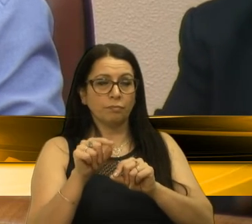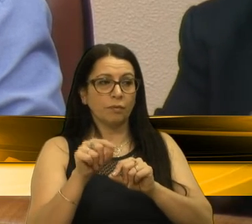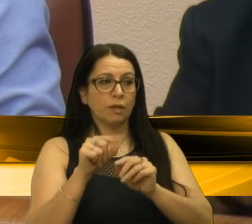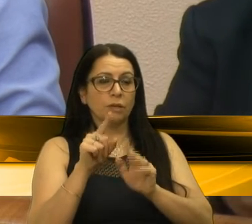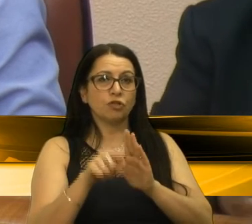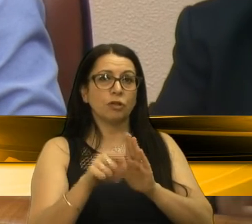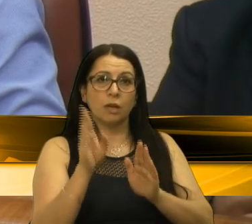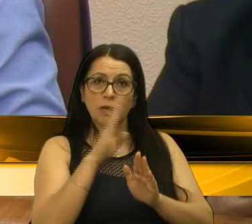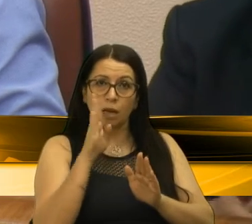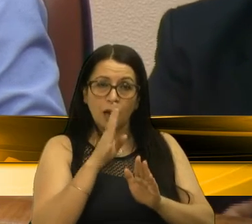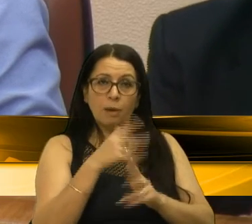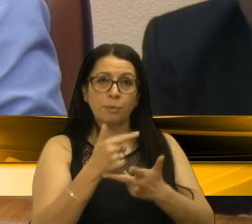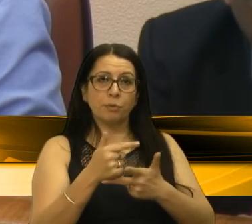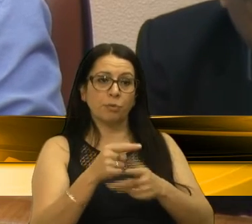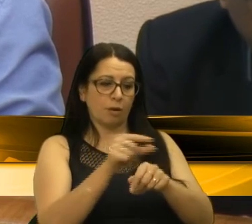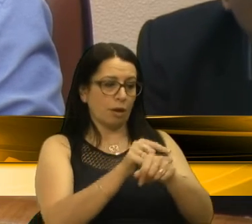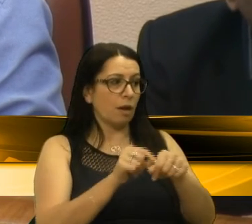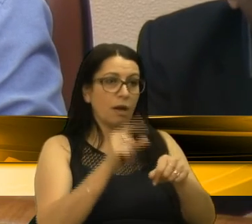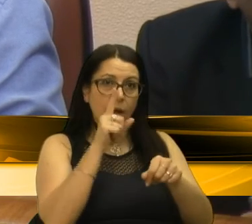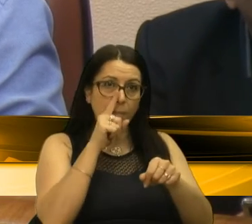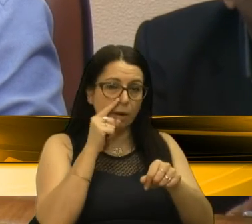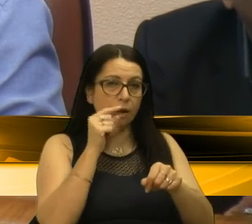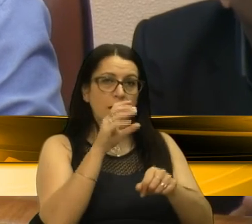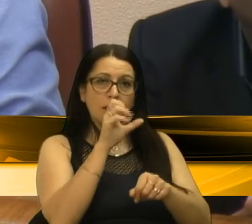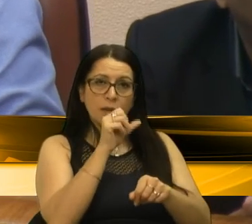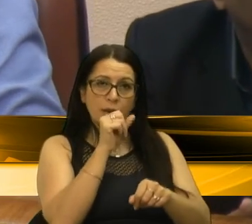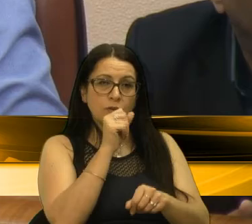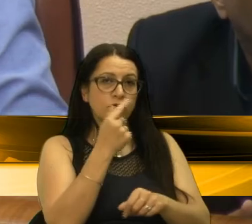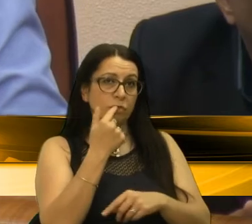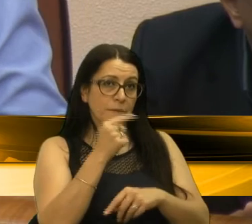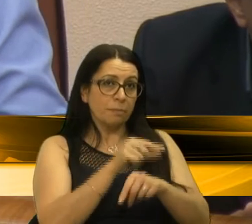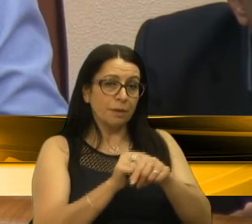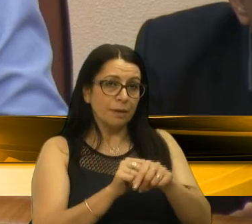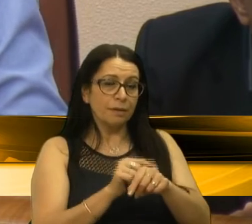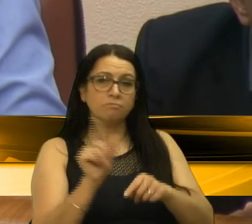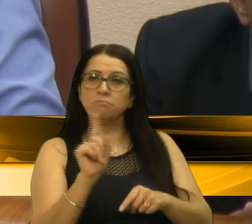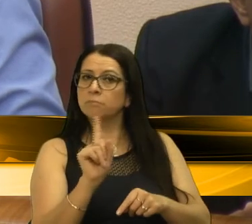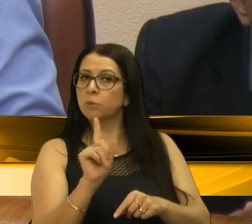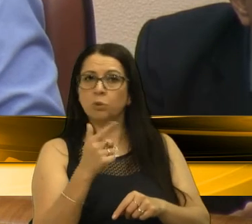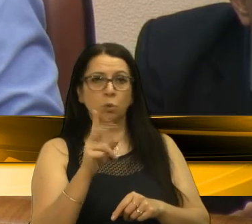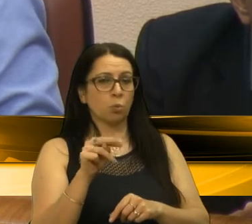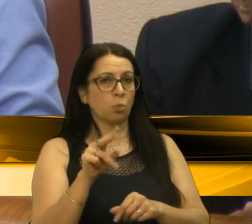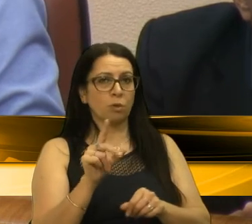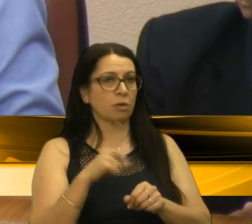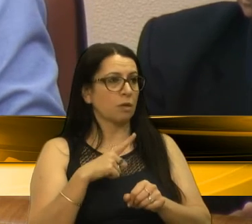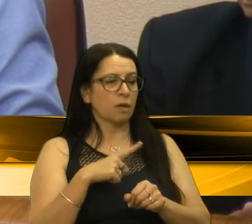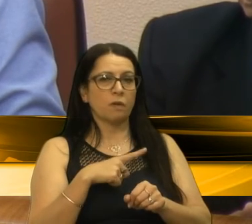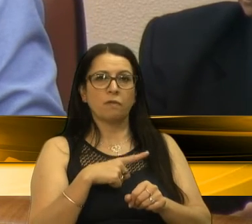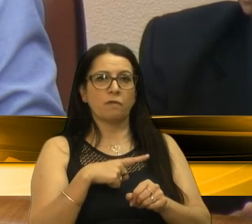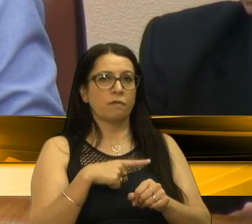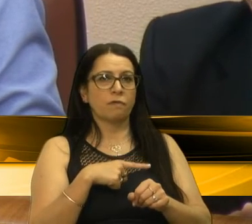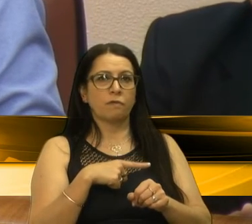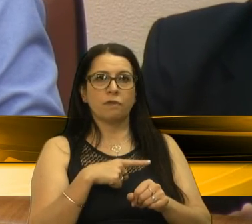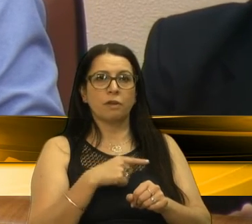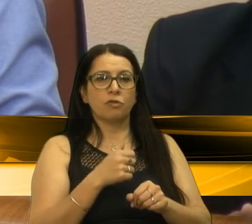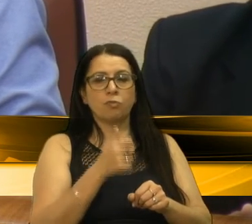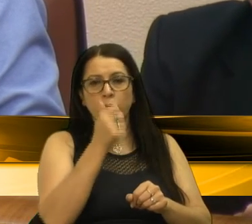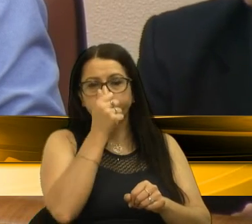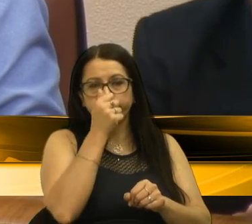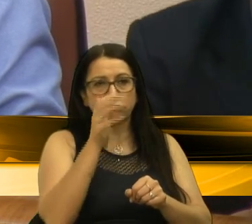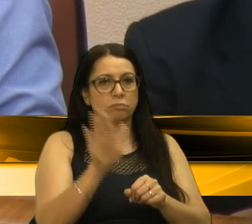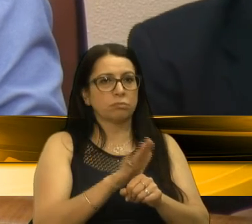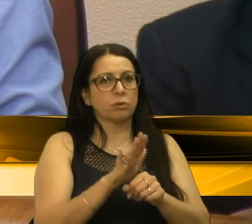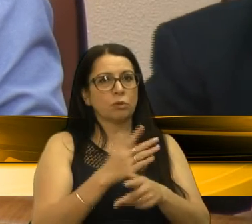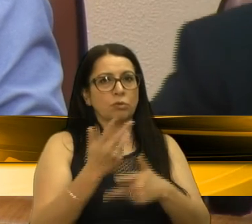como urgência e emergência, pulseira amarela, pulseira laranja, pulseira vermelha, não há e nunca houve estrangulamento no atendimento ou gargalo de